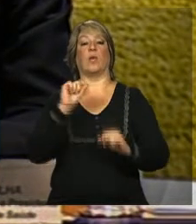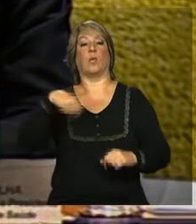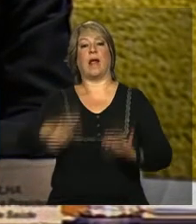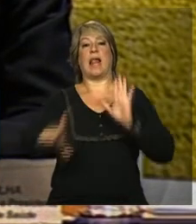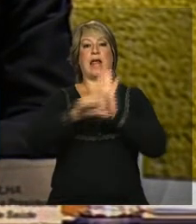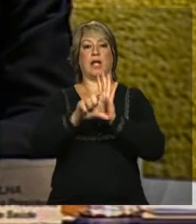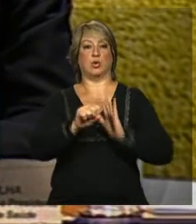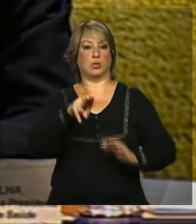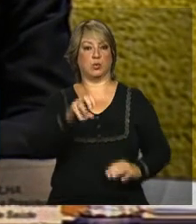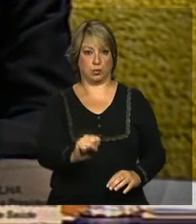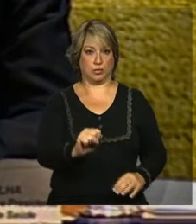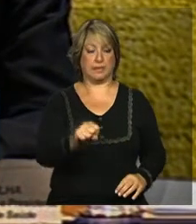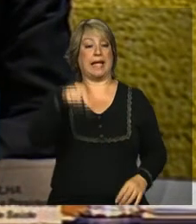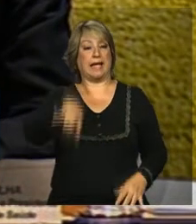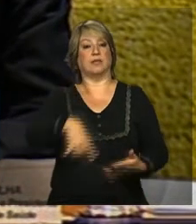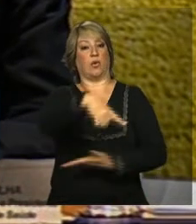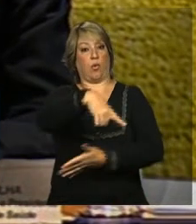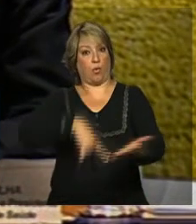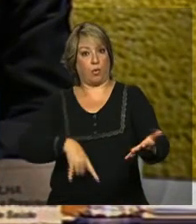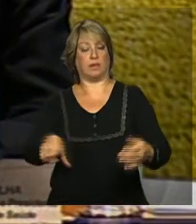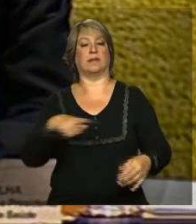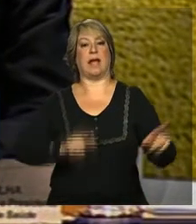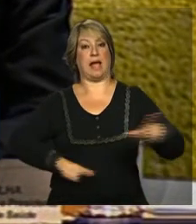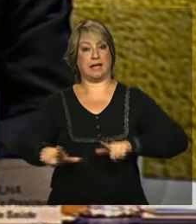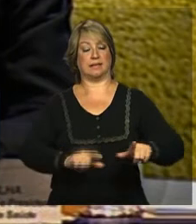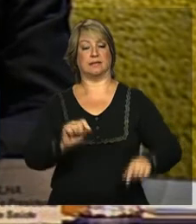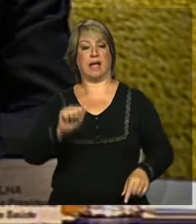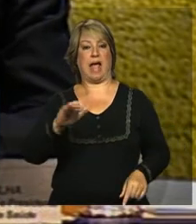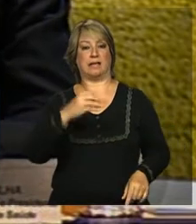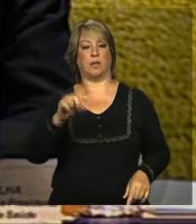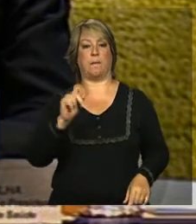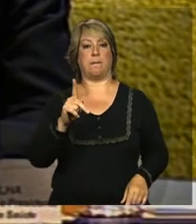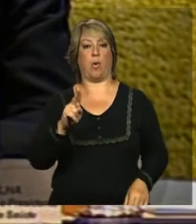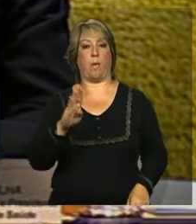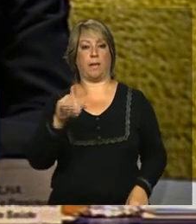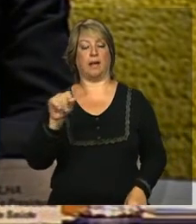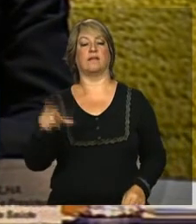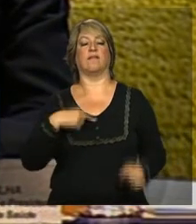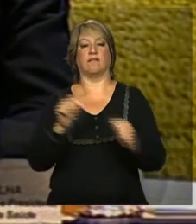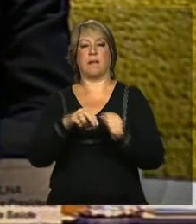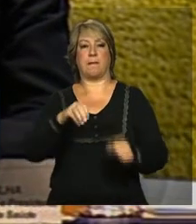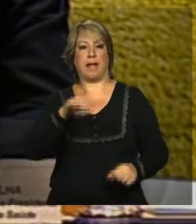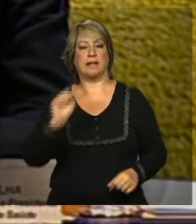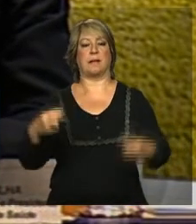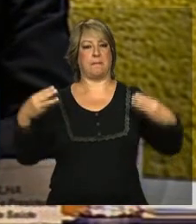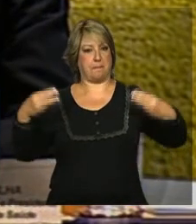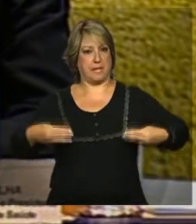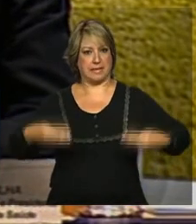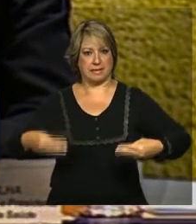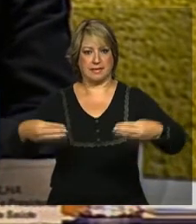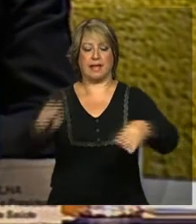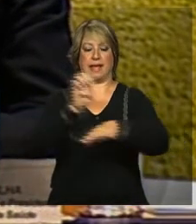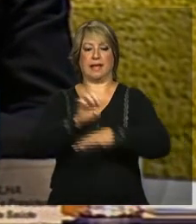do SUS Esse contrato chama contrato organizativo de ação pública que estabelece metas para Ministério